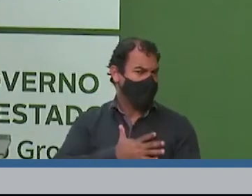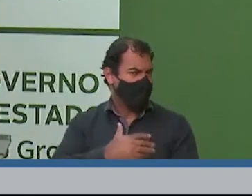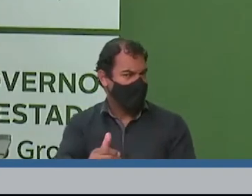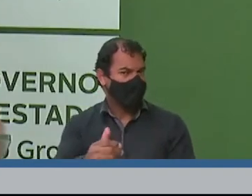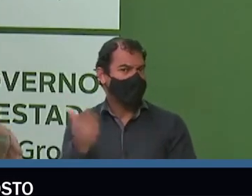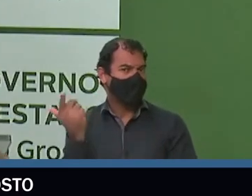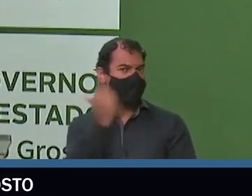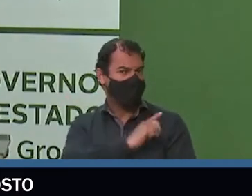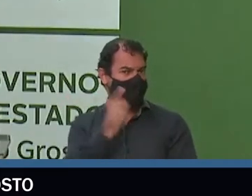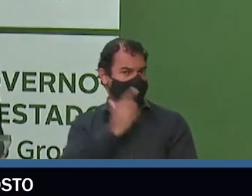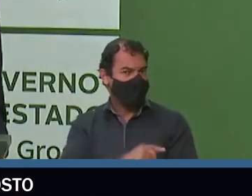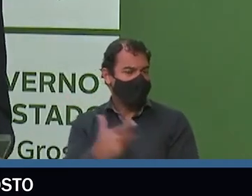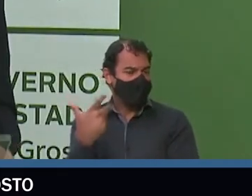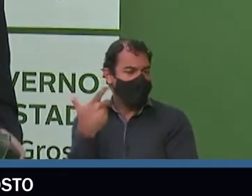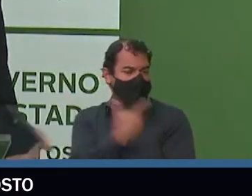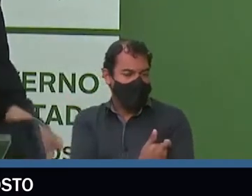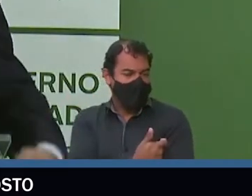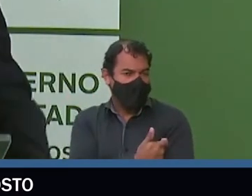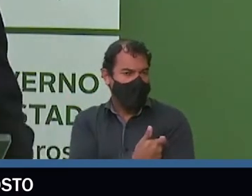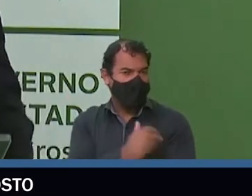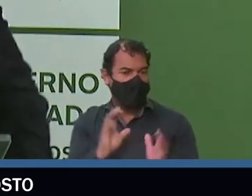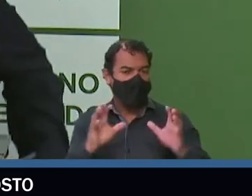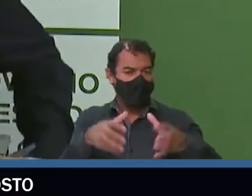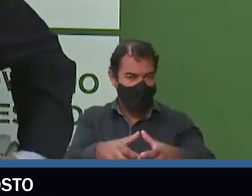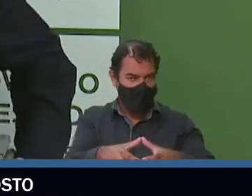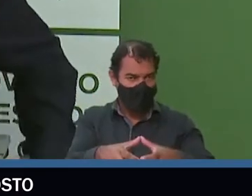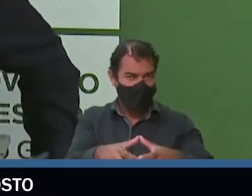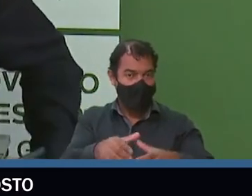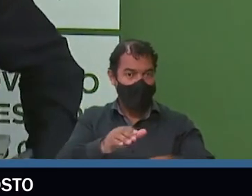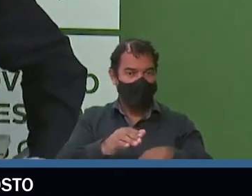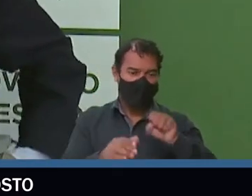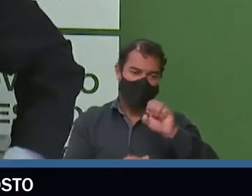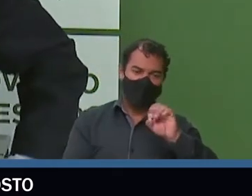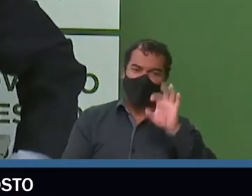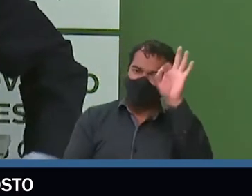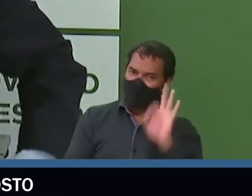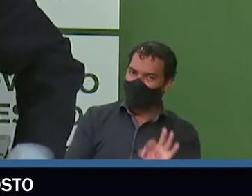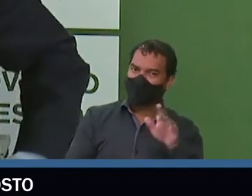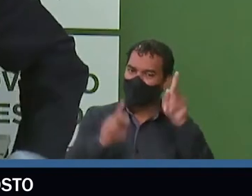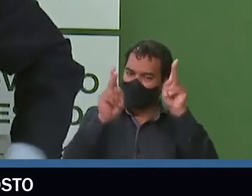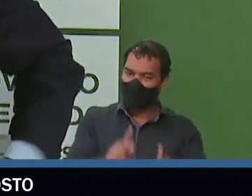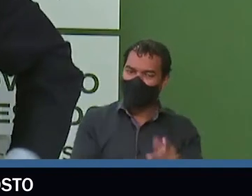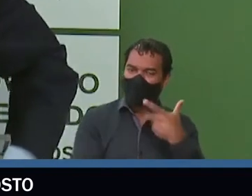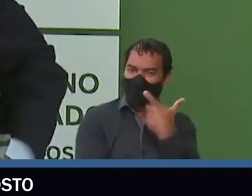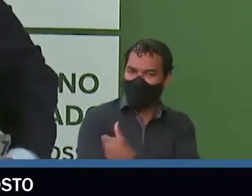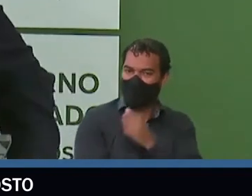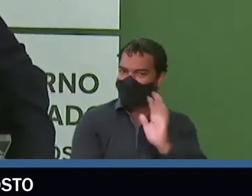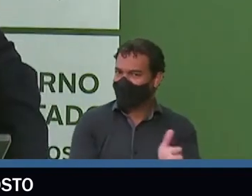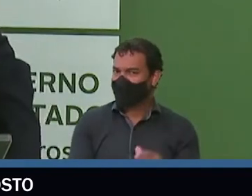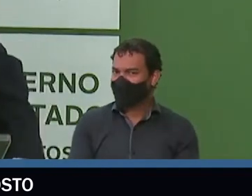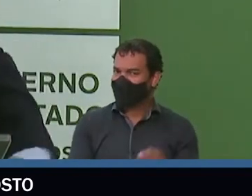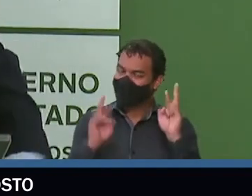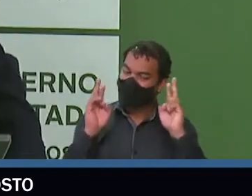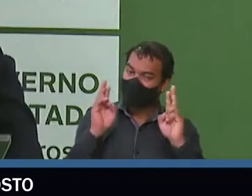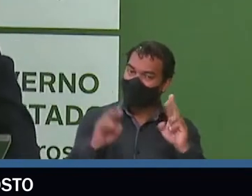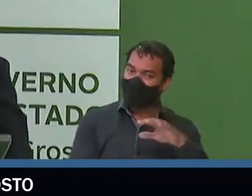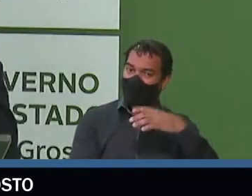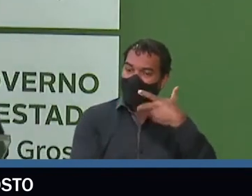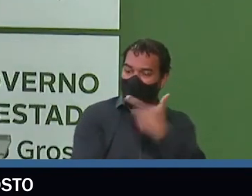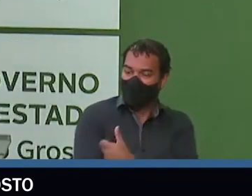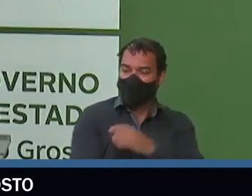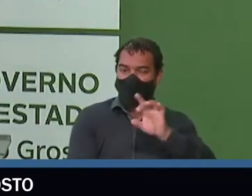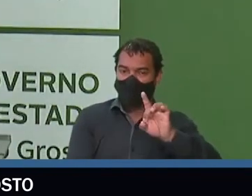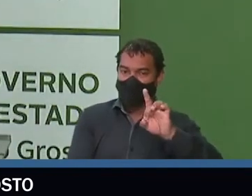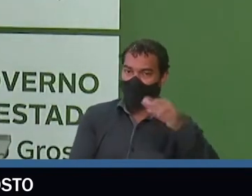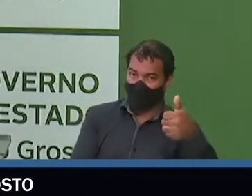conseguir a chamada imunidade coletiva com mais de 80% da nossa gente imunizado, pelo menos com uma dose. Imunizado não,